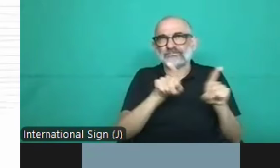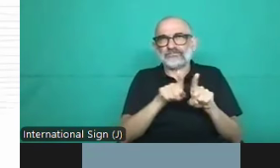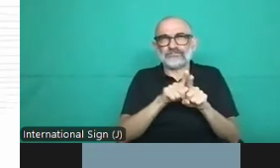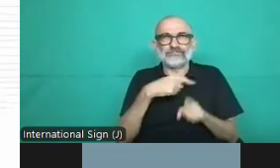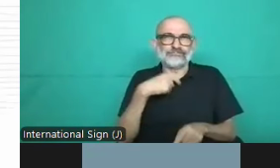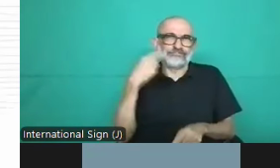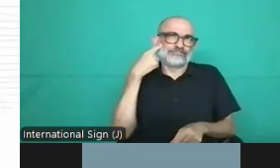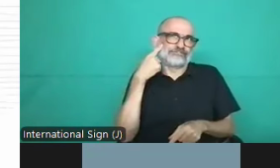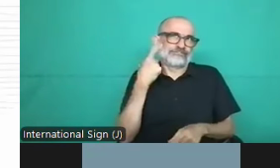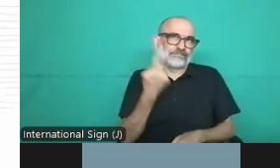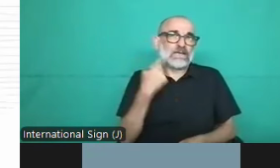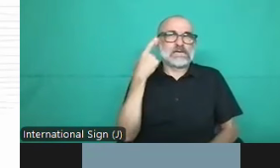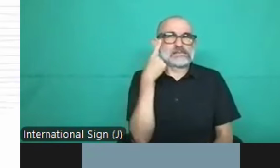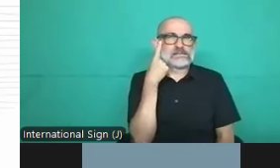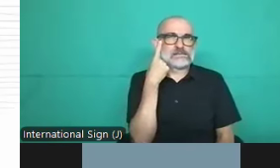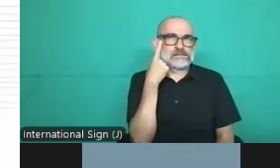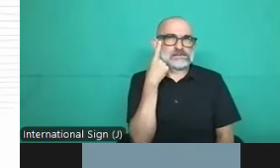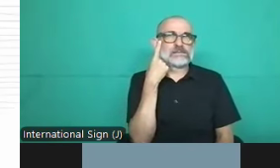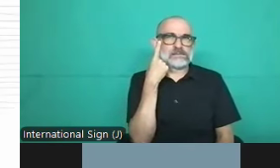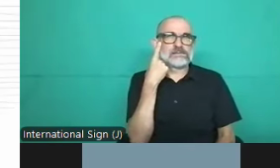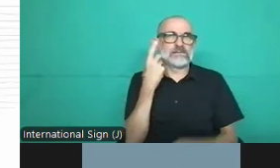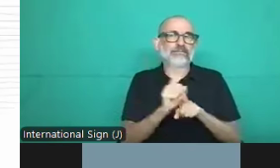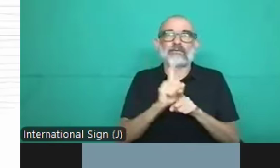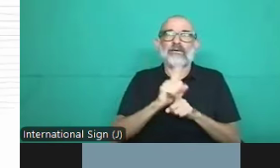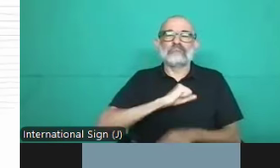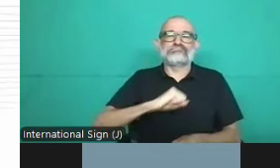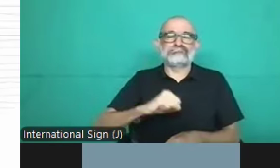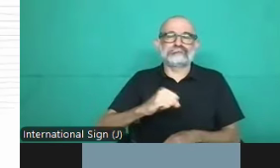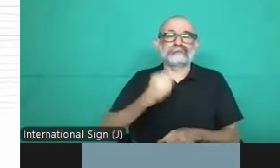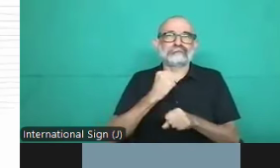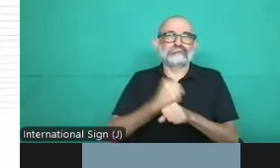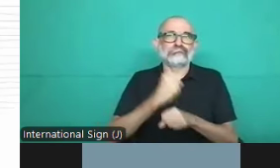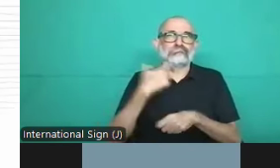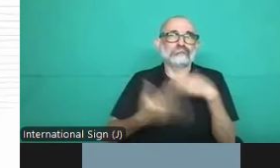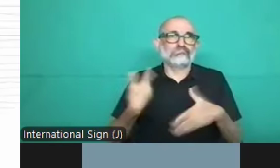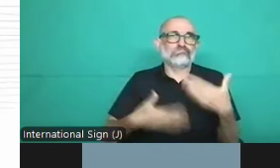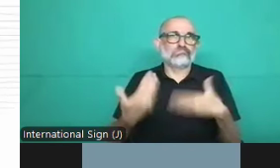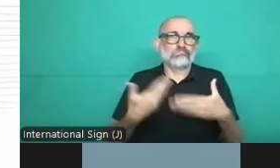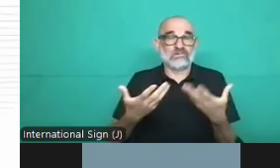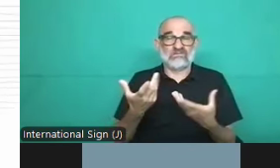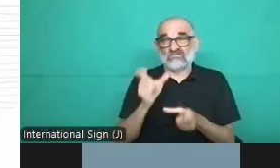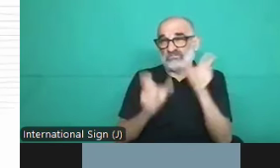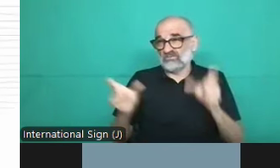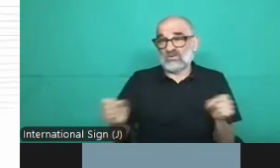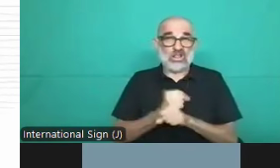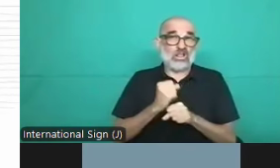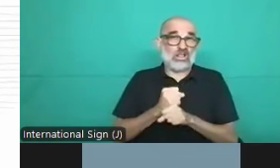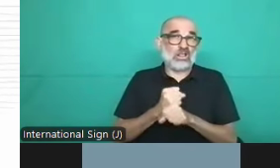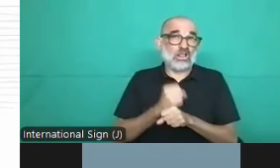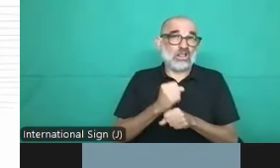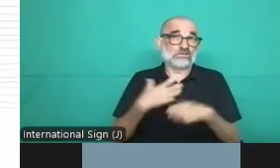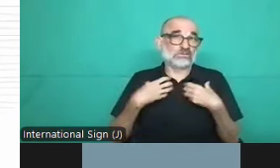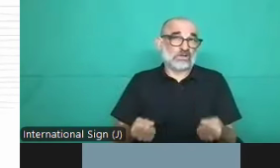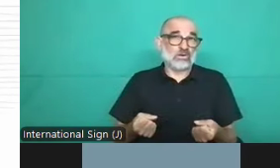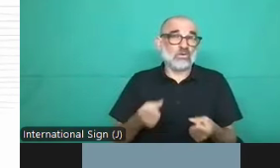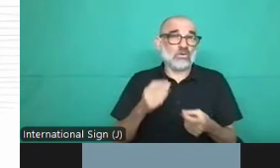têm, Aquí também é vemos refletido nas suas un famílias. cuadro sobre cómo estamos en Aqui este tema temos uma tabela de como de la estamos densidad de recursos